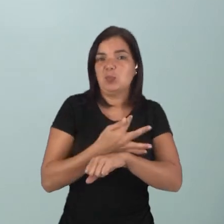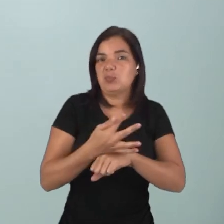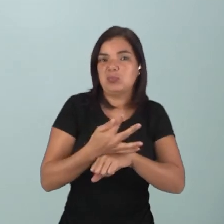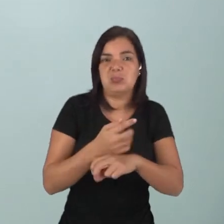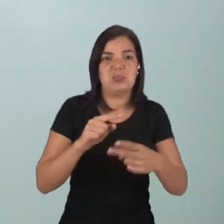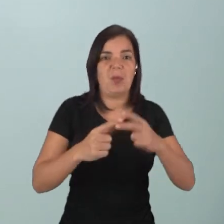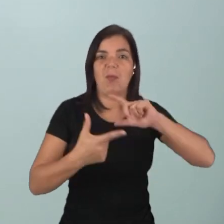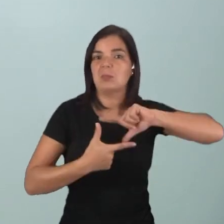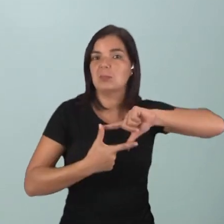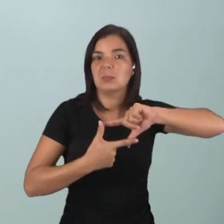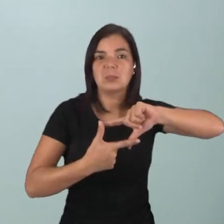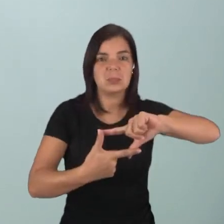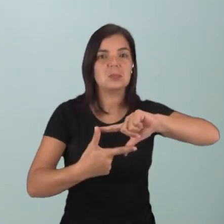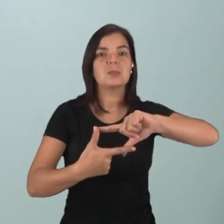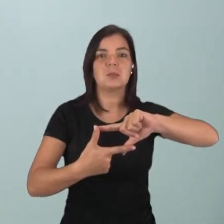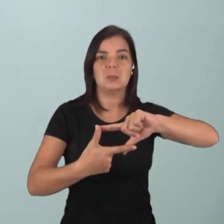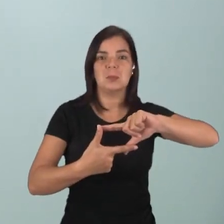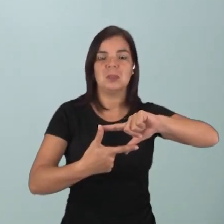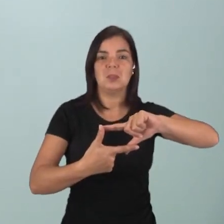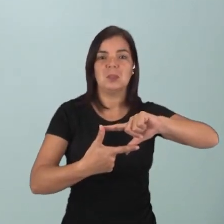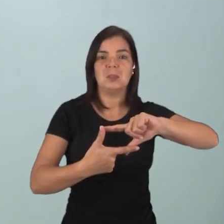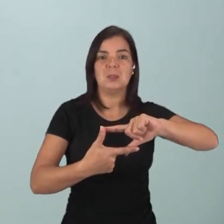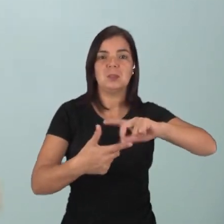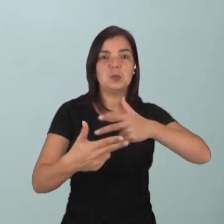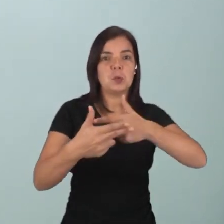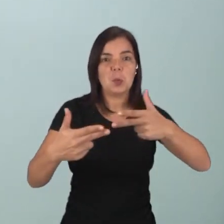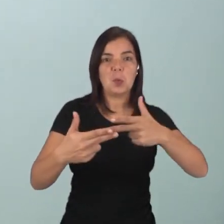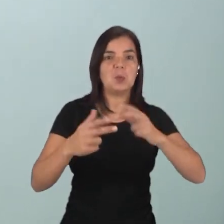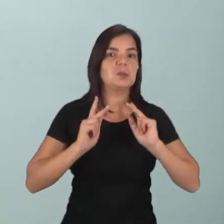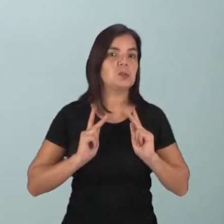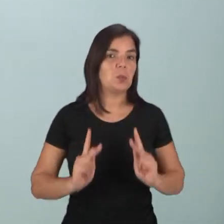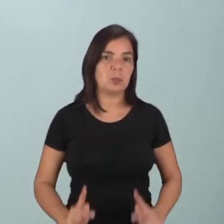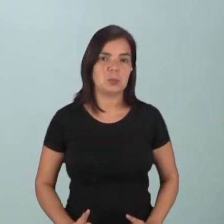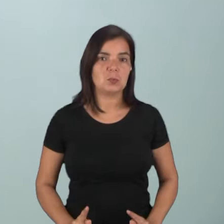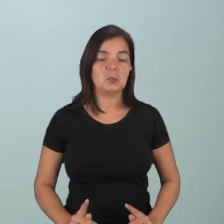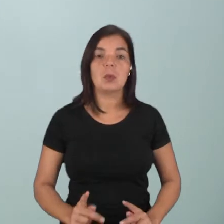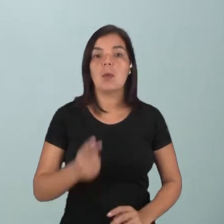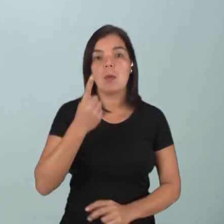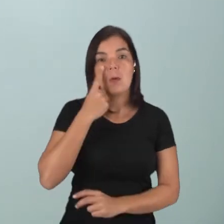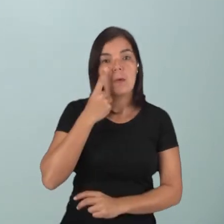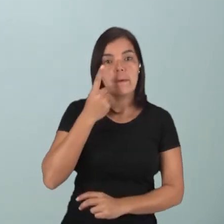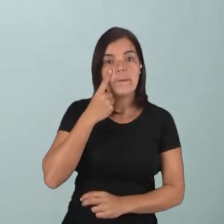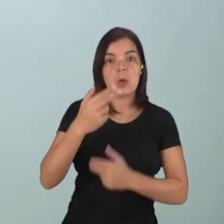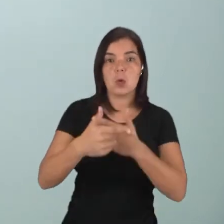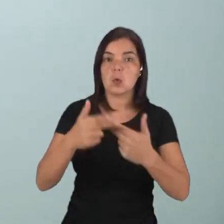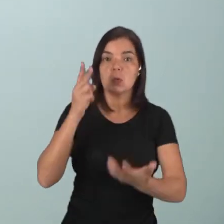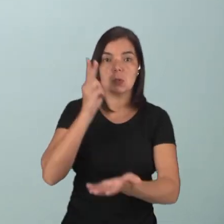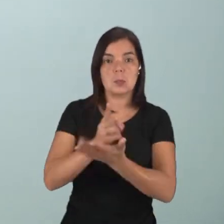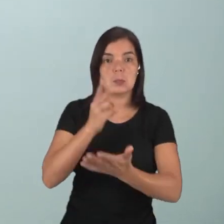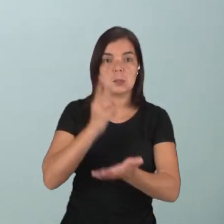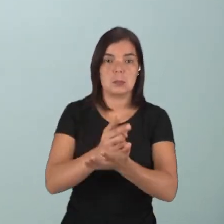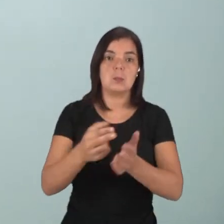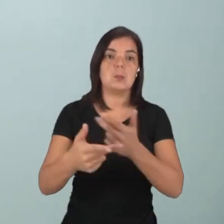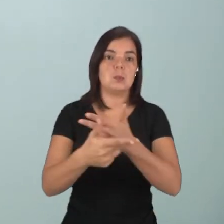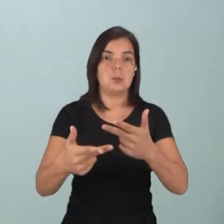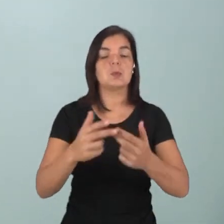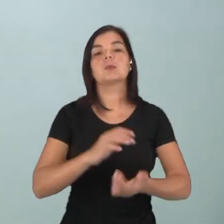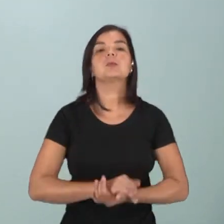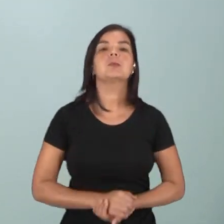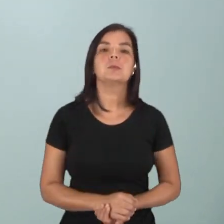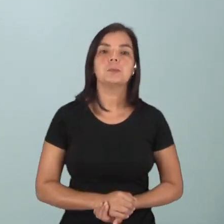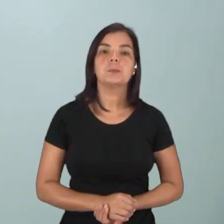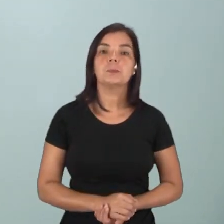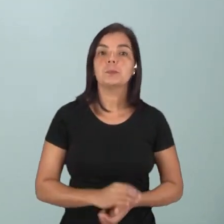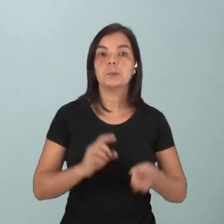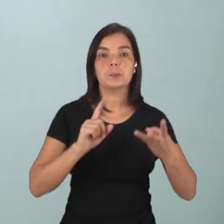da segregação, né, desse tipo de comportamento. A gente vê ele fazendo constantemente isso, tá?